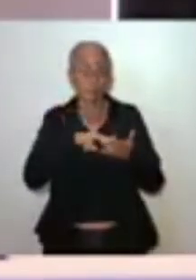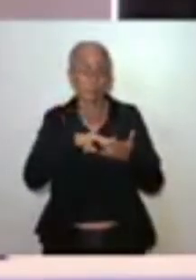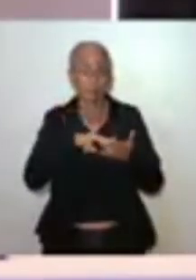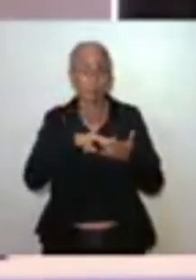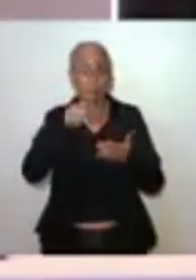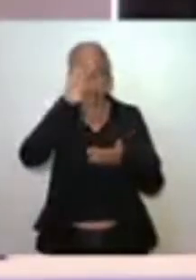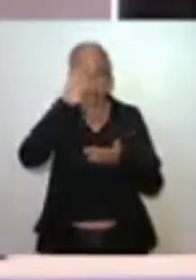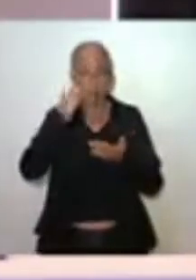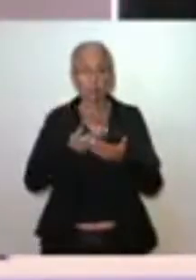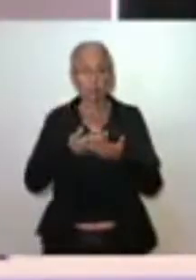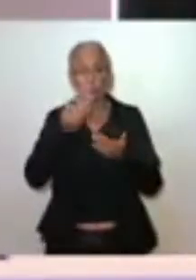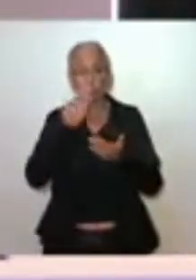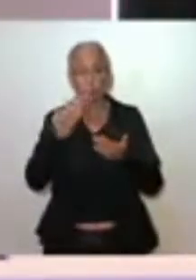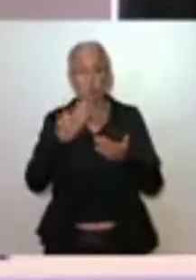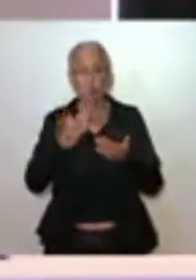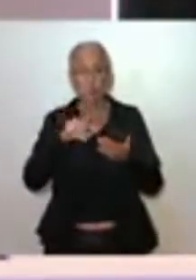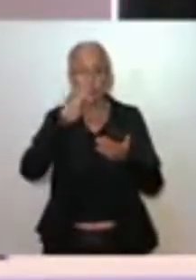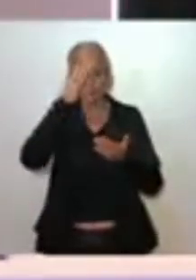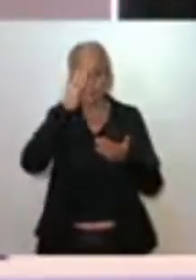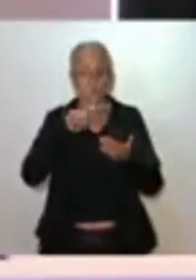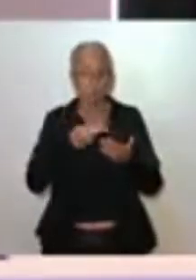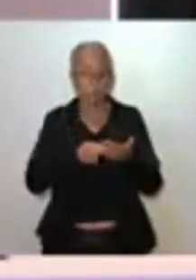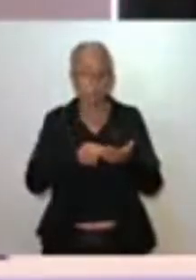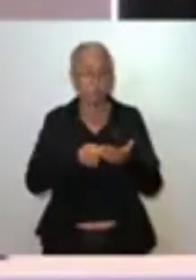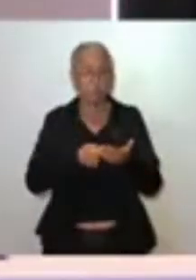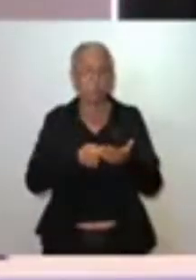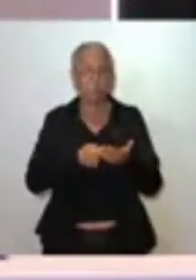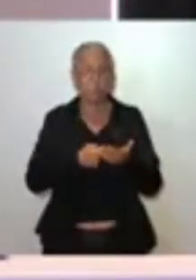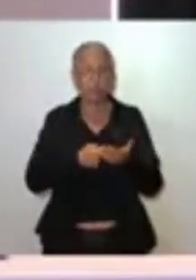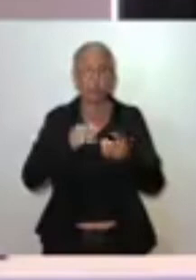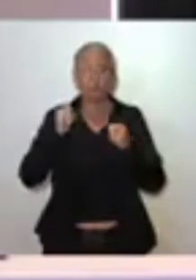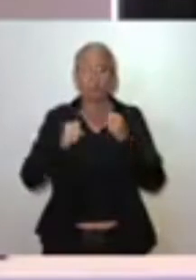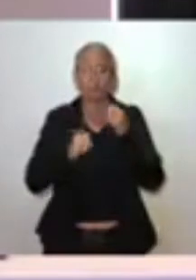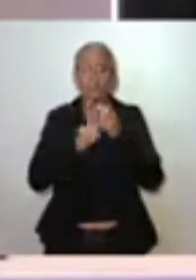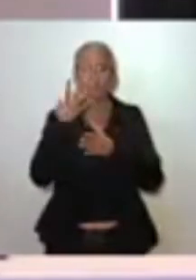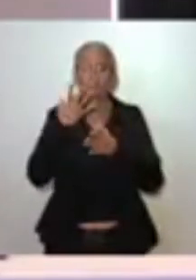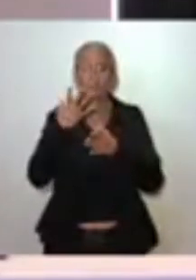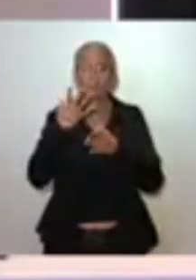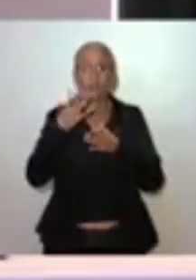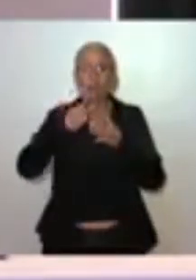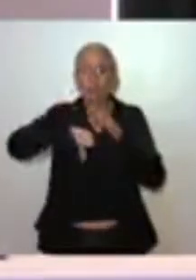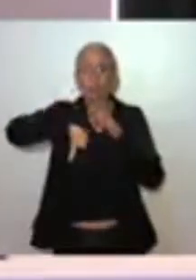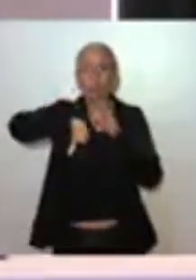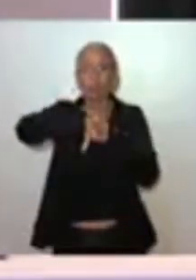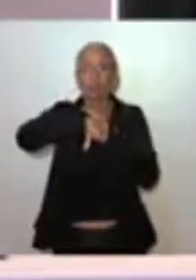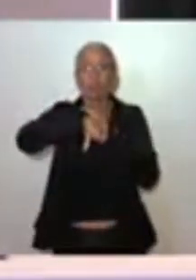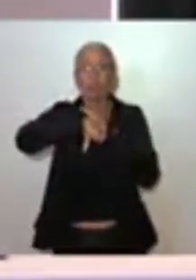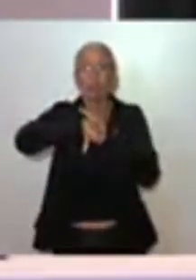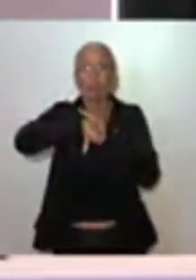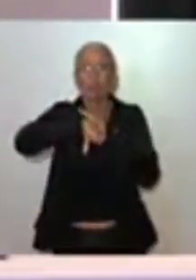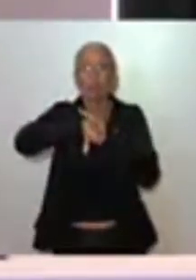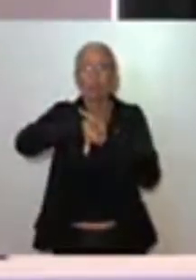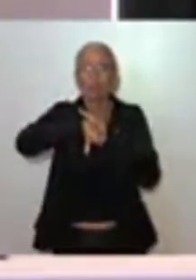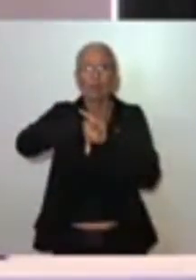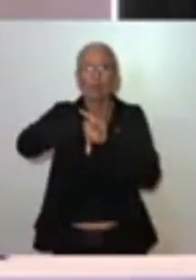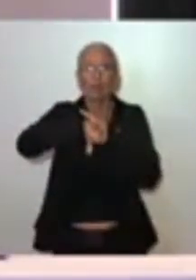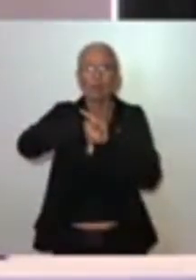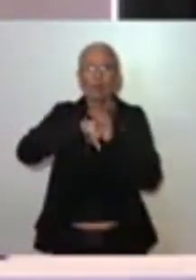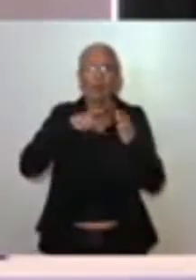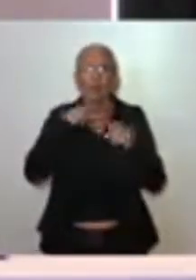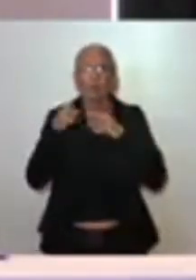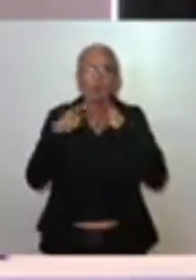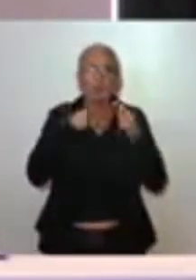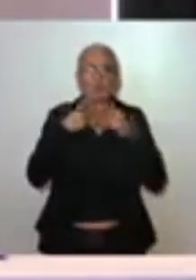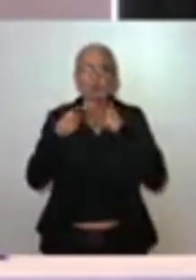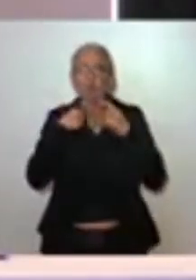Confiam de modo que se criou artificialmente criminosamente uma desconfiança que não se